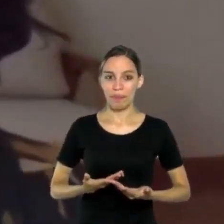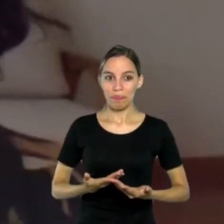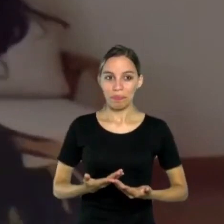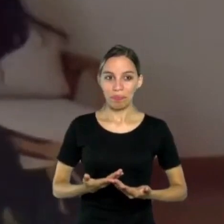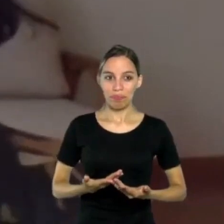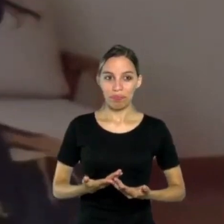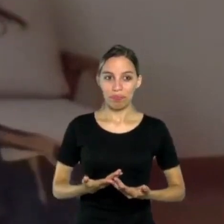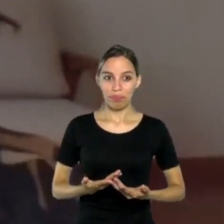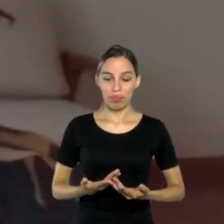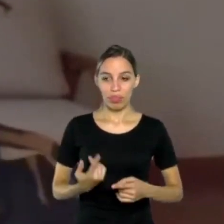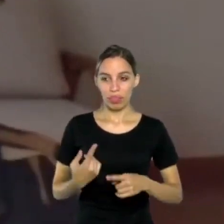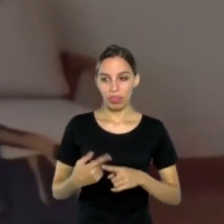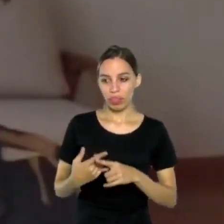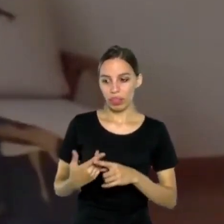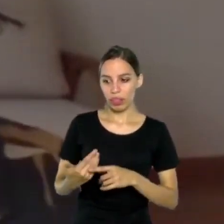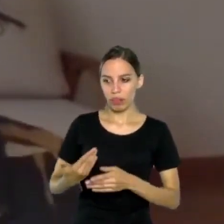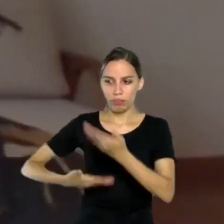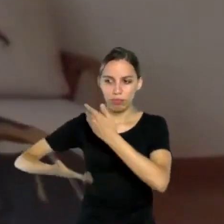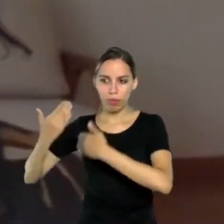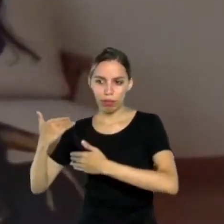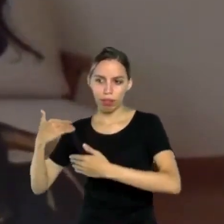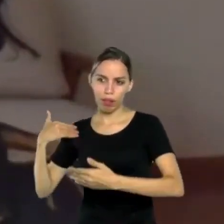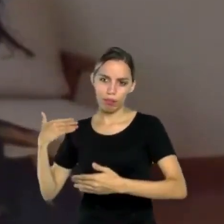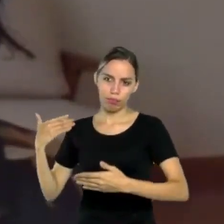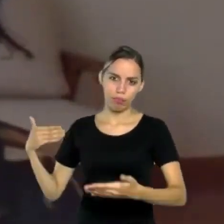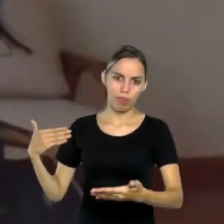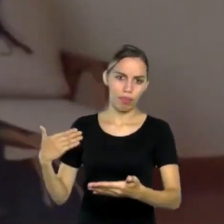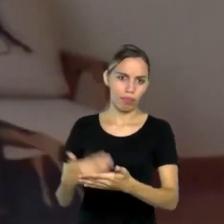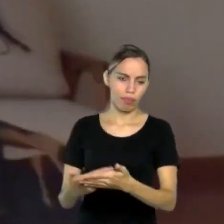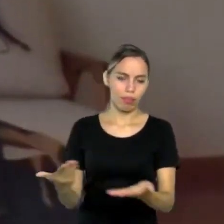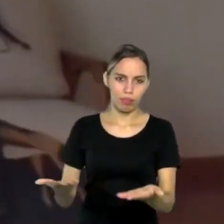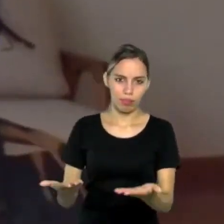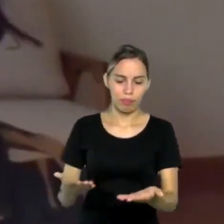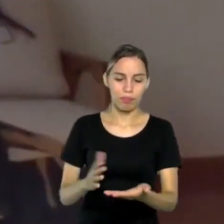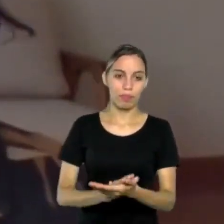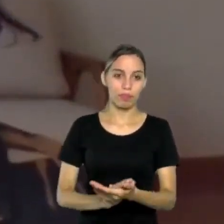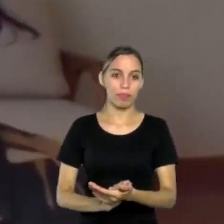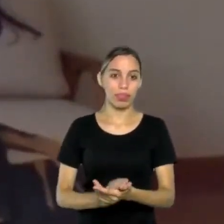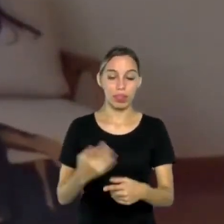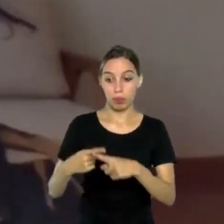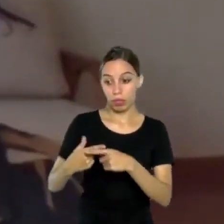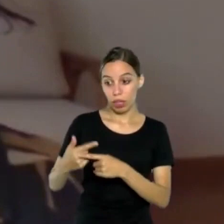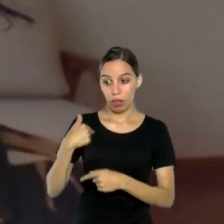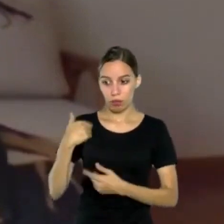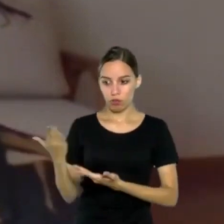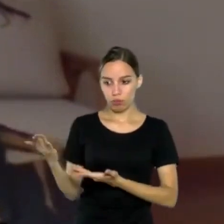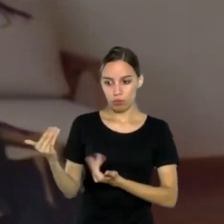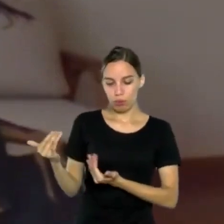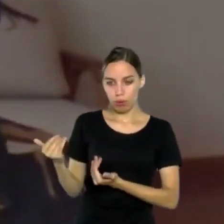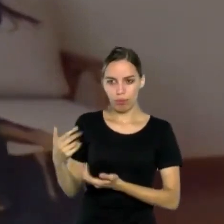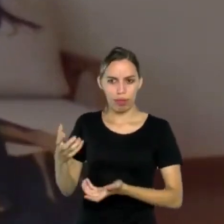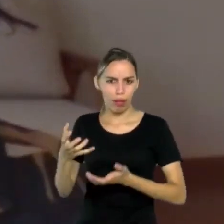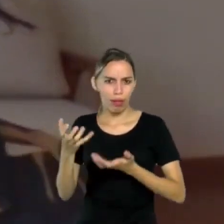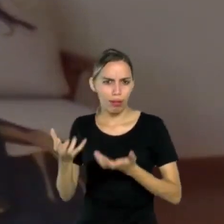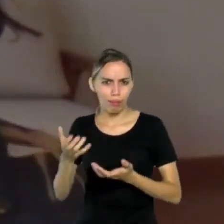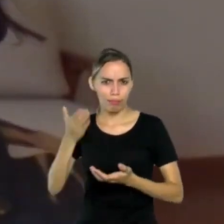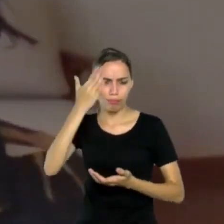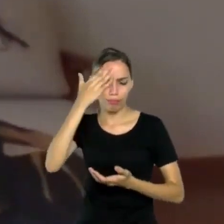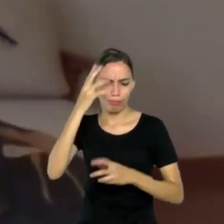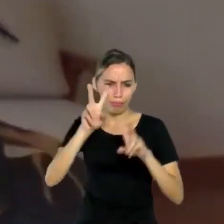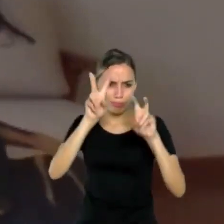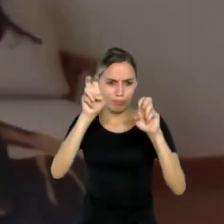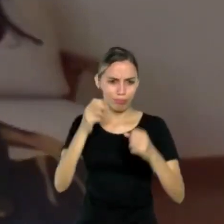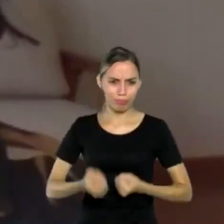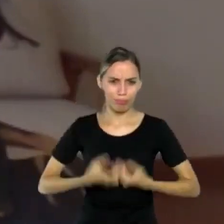Talvez assim do Drummond para cá, assim, foi quando na adolescência eu comecei a ficar mais interessada no assunto, e a gente